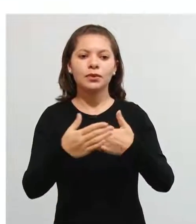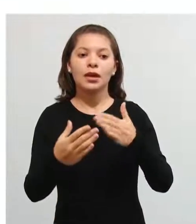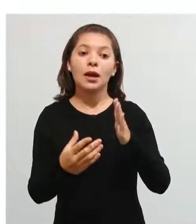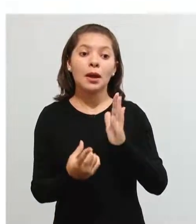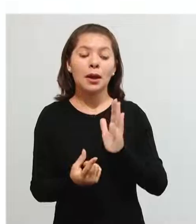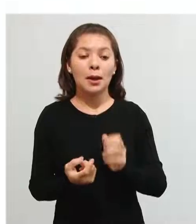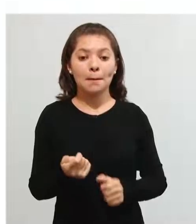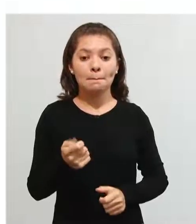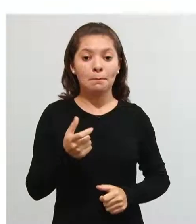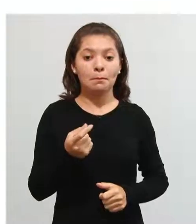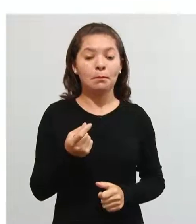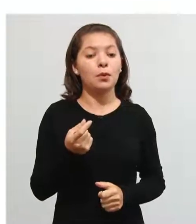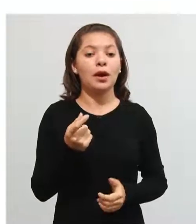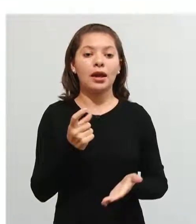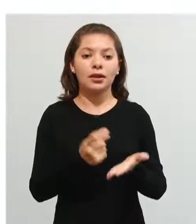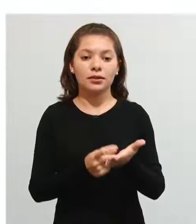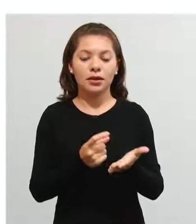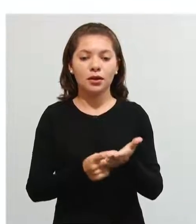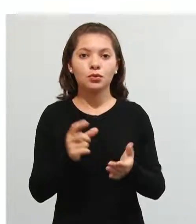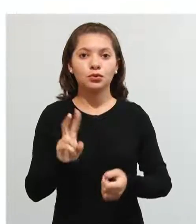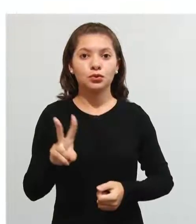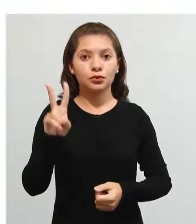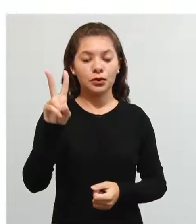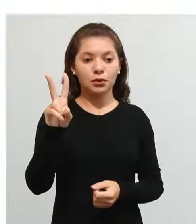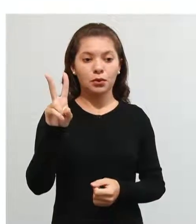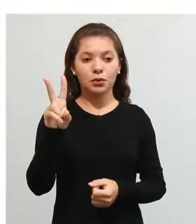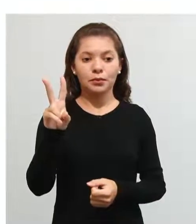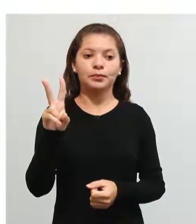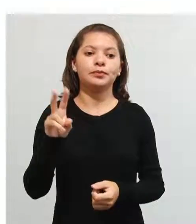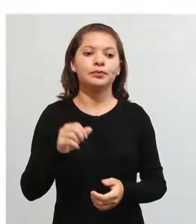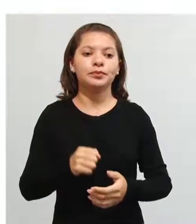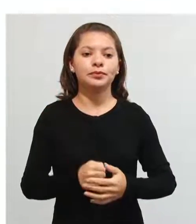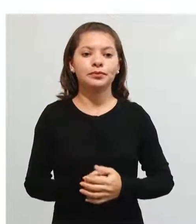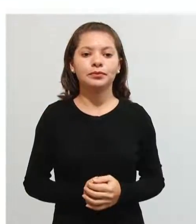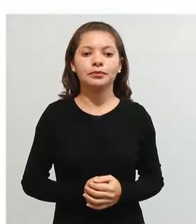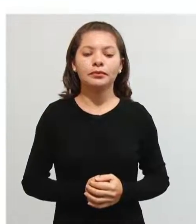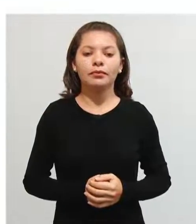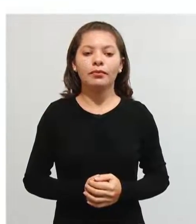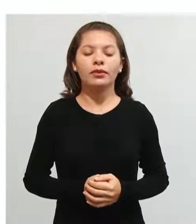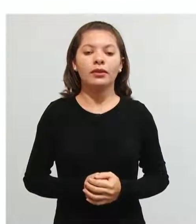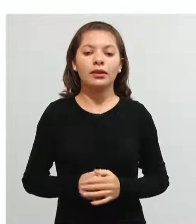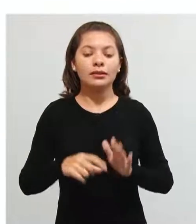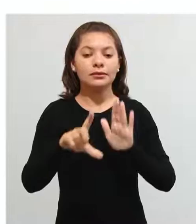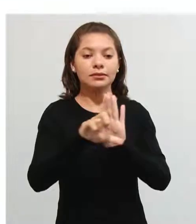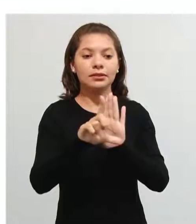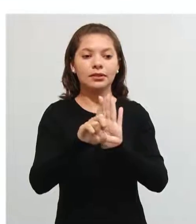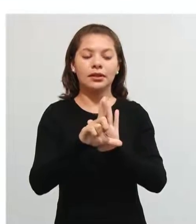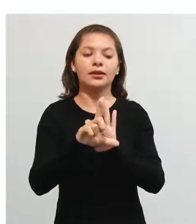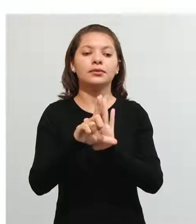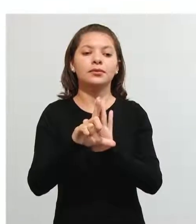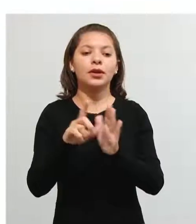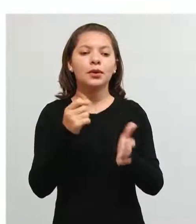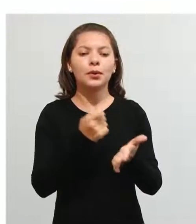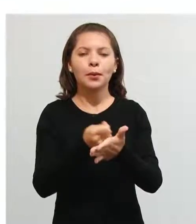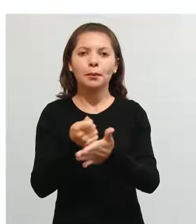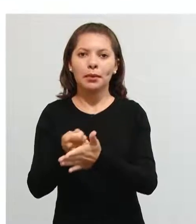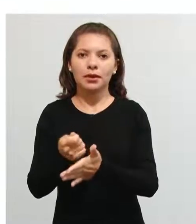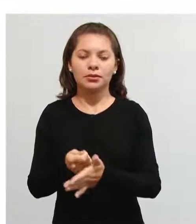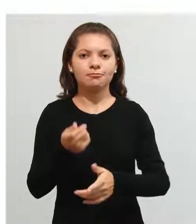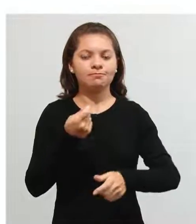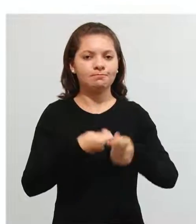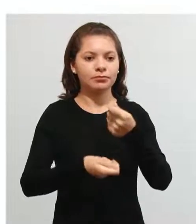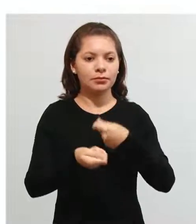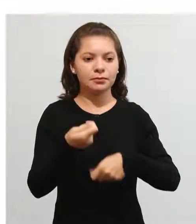cujo valor nela se possa exprimir, que não constitua sanção de ato ilícito, instituída em lei e cobrada